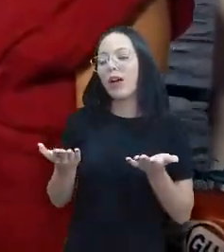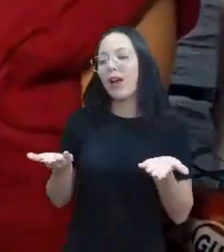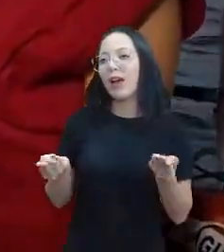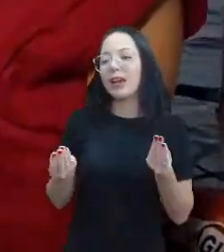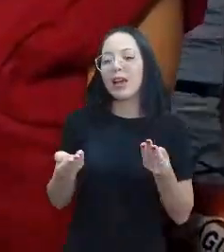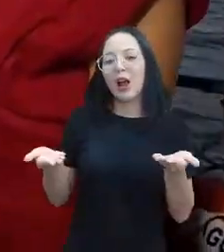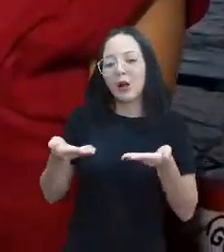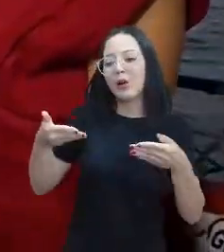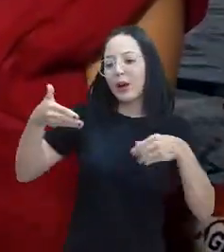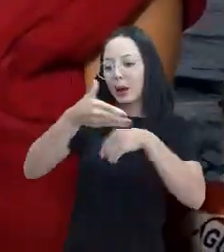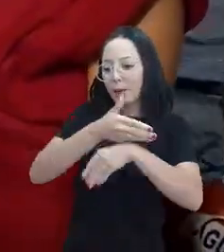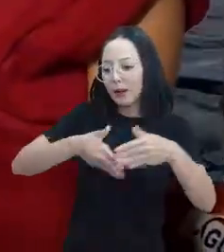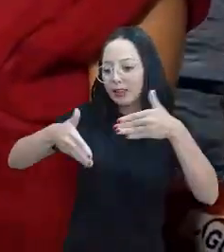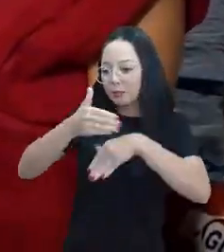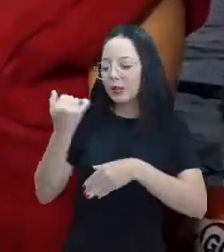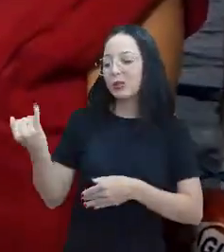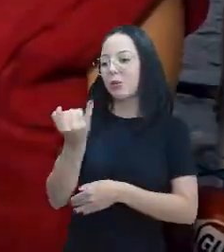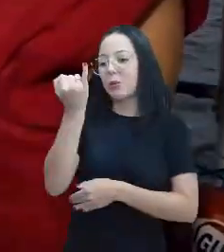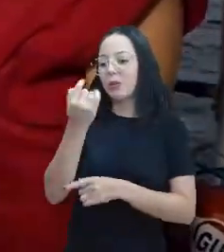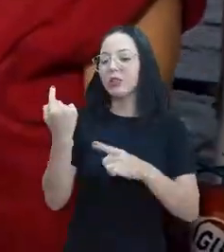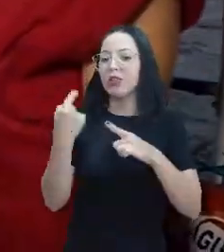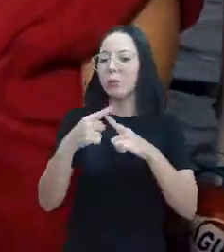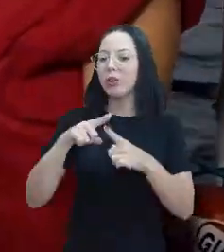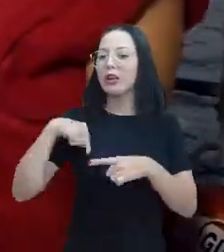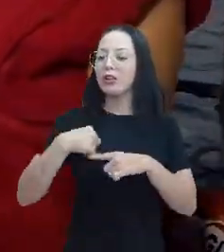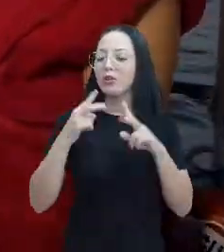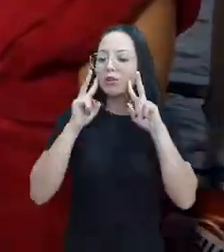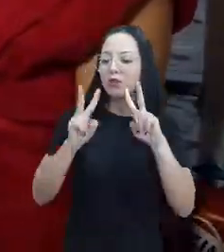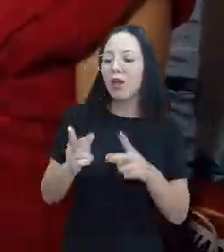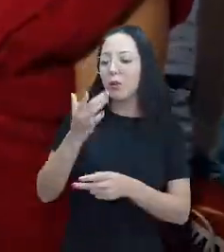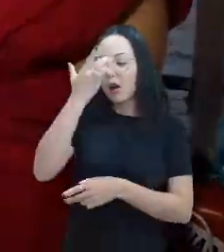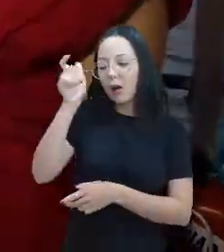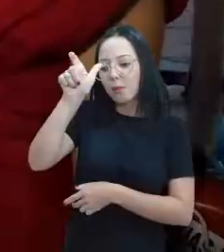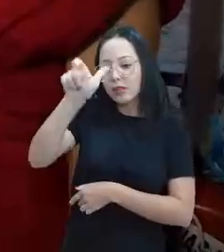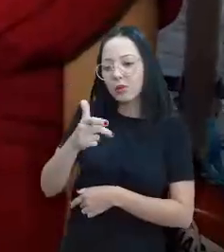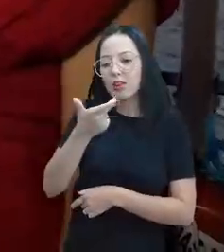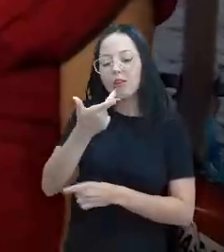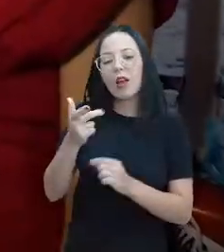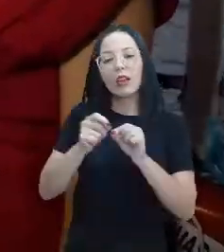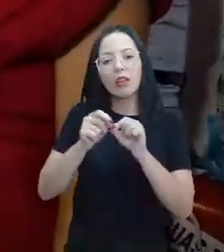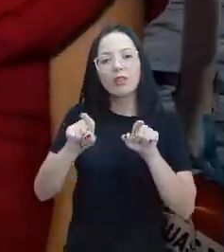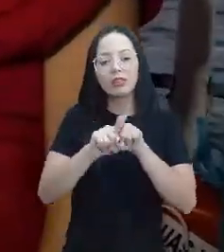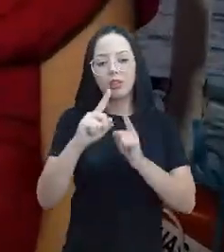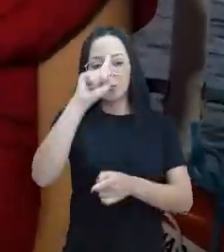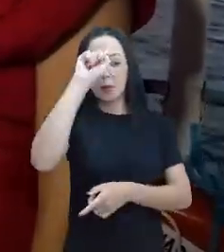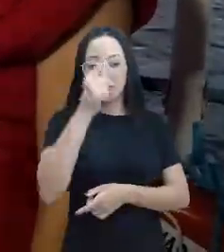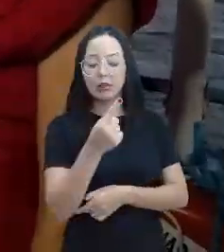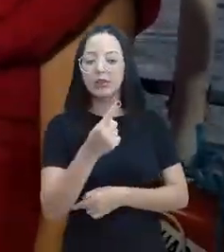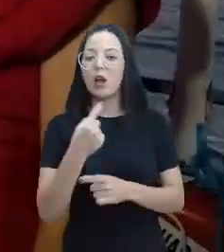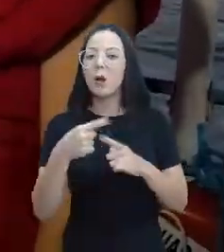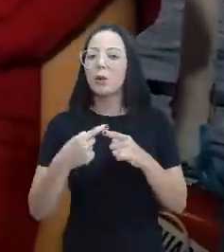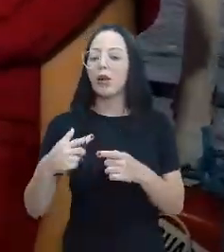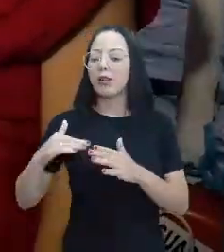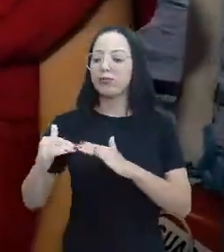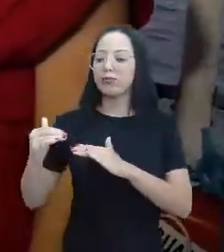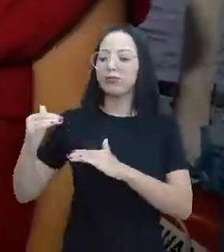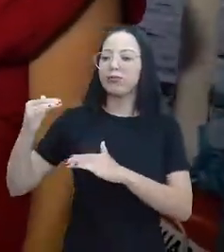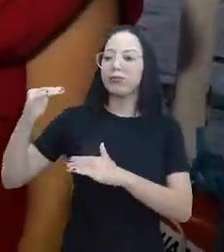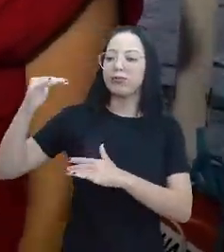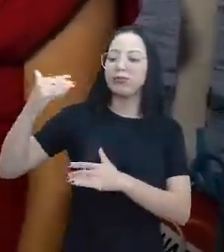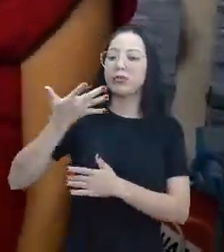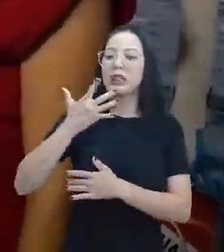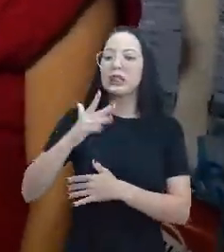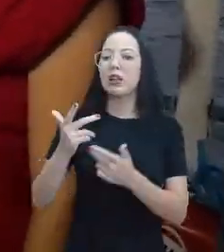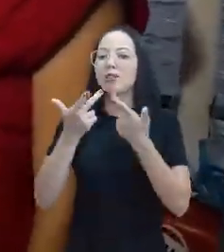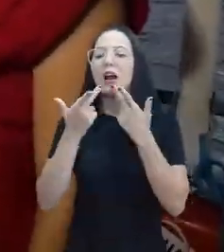a participação é muito importante quando a gente vê alguém que diz que fez e manda alguém fazer. Que desde criança que a gente escuta, faço o